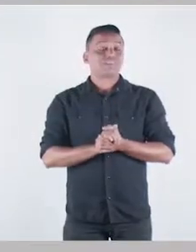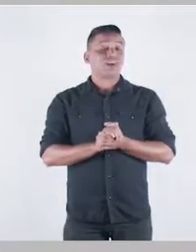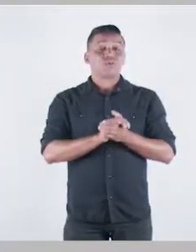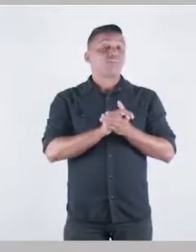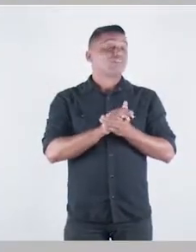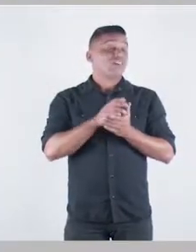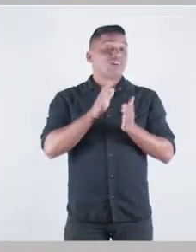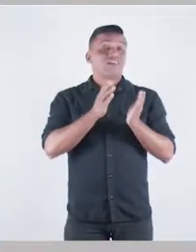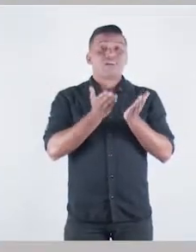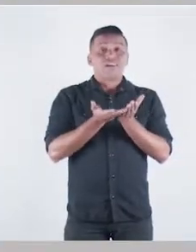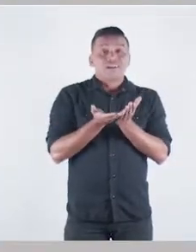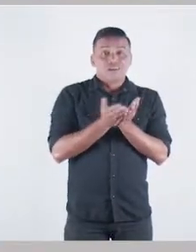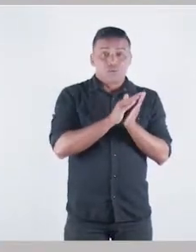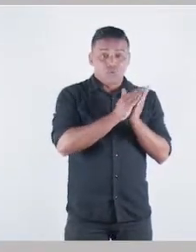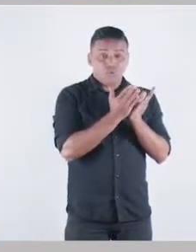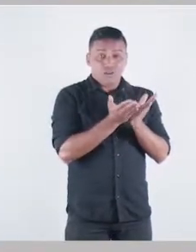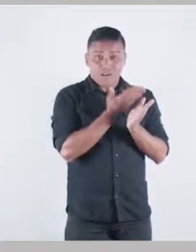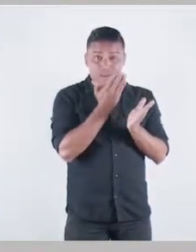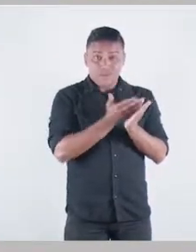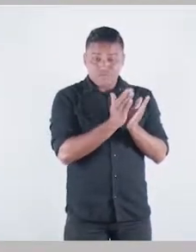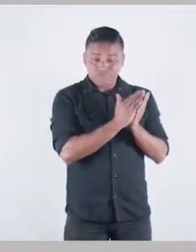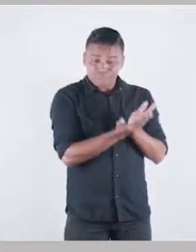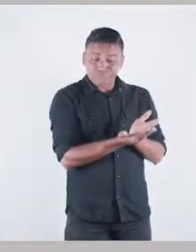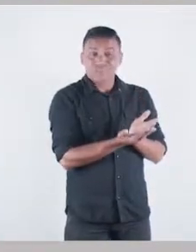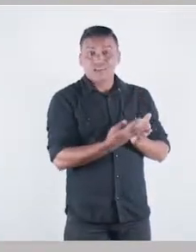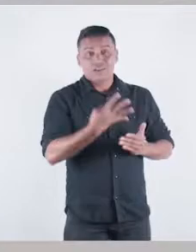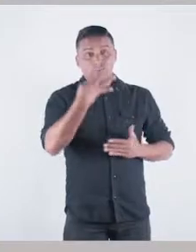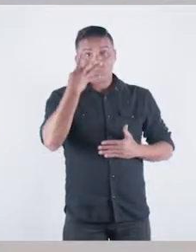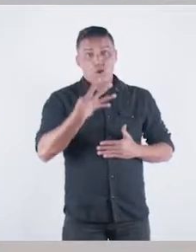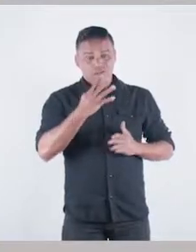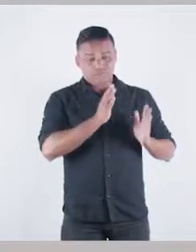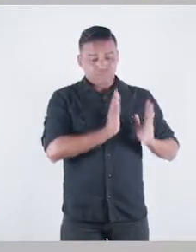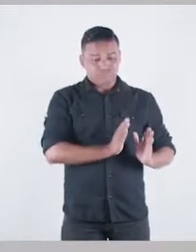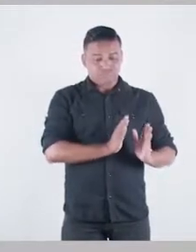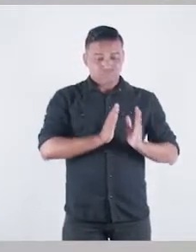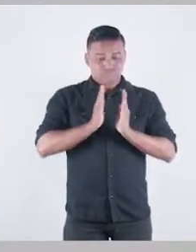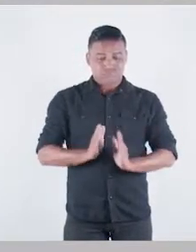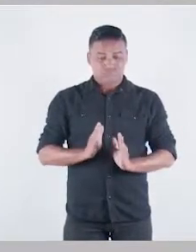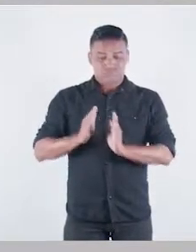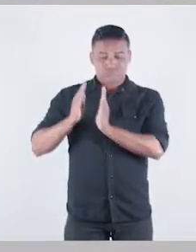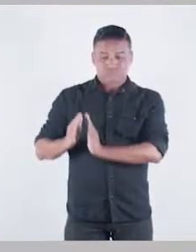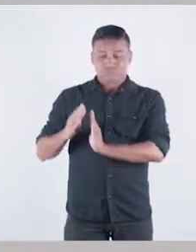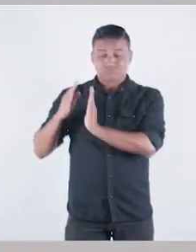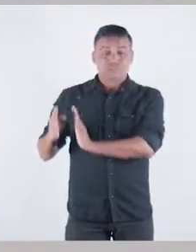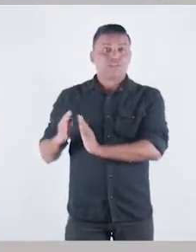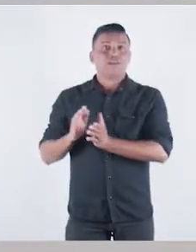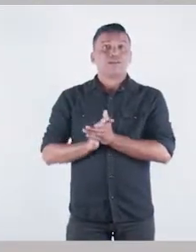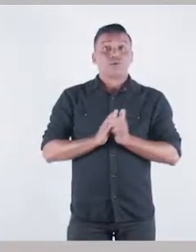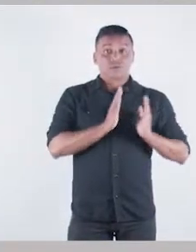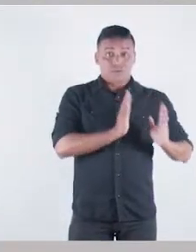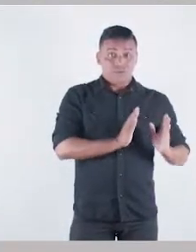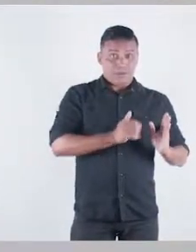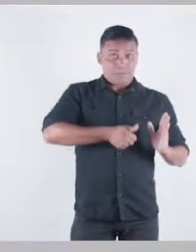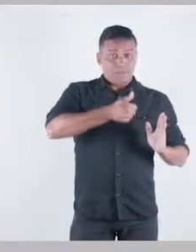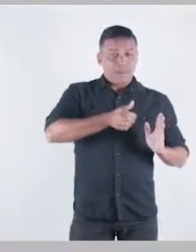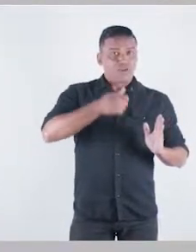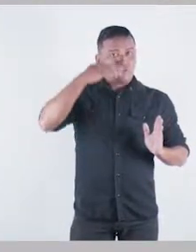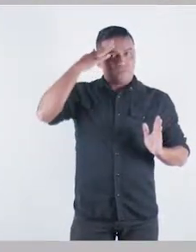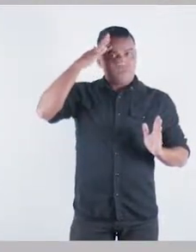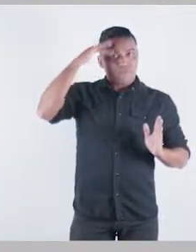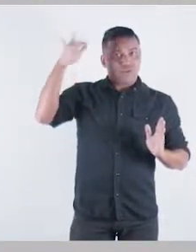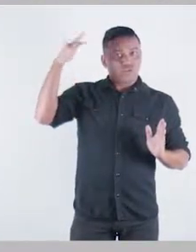dividido em 4 movimentos. O primeiro movimento é Filosofia e Outros Bichos, em que eu